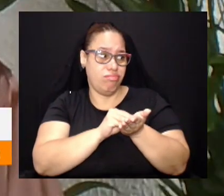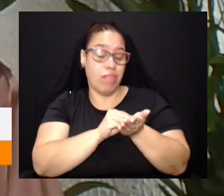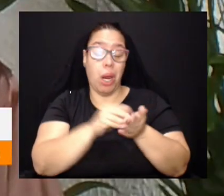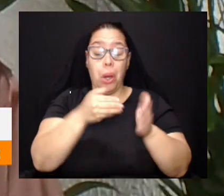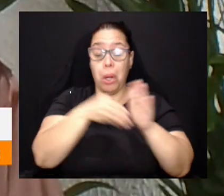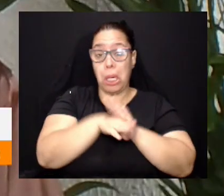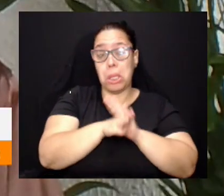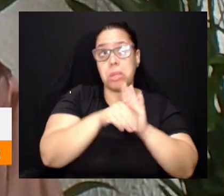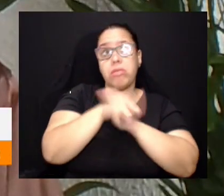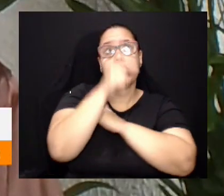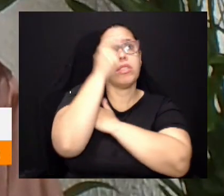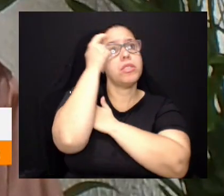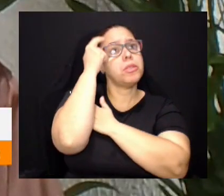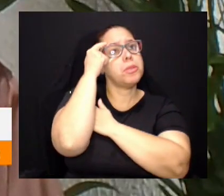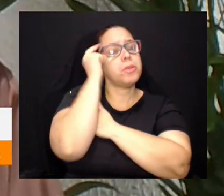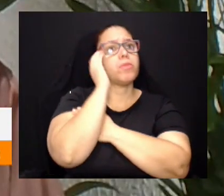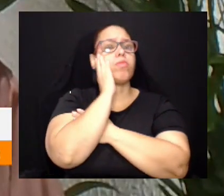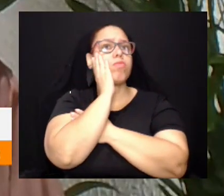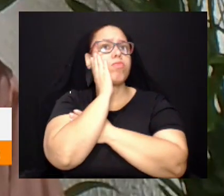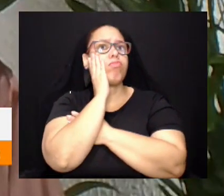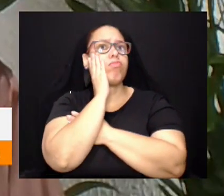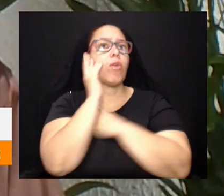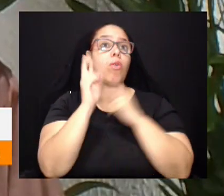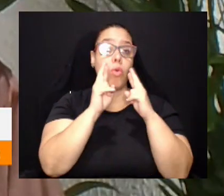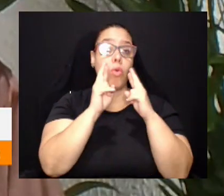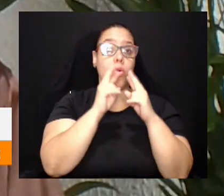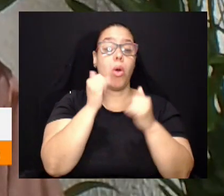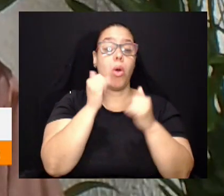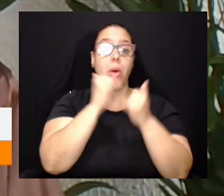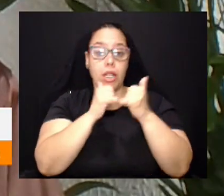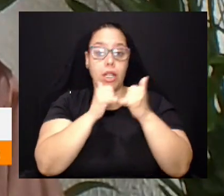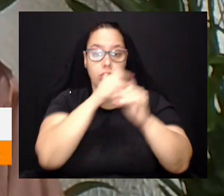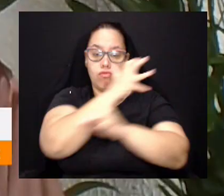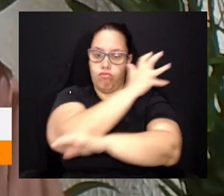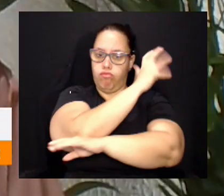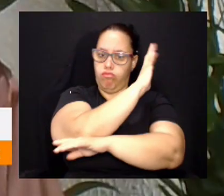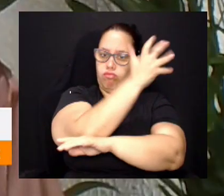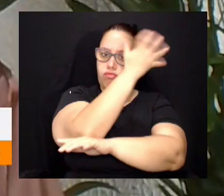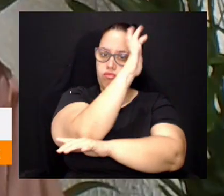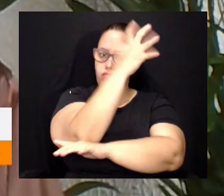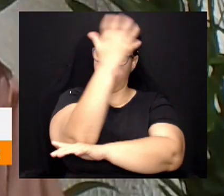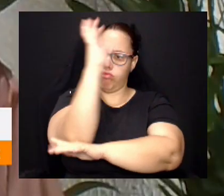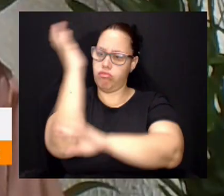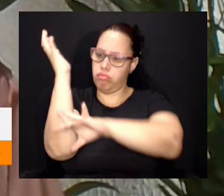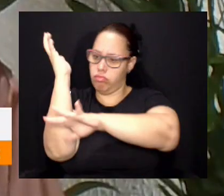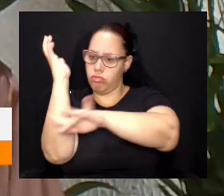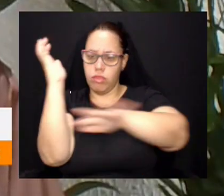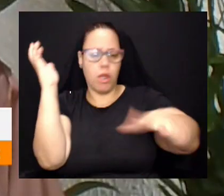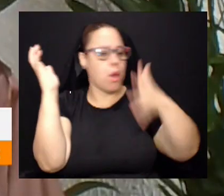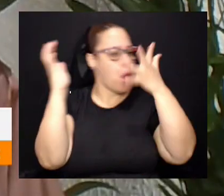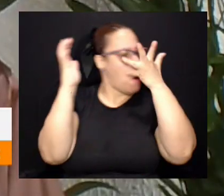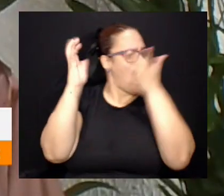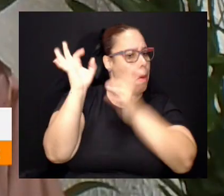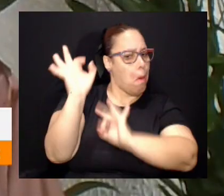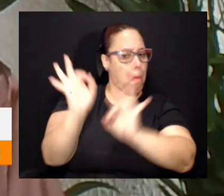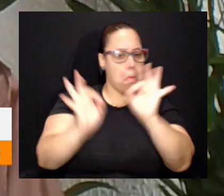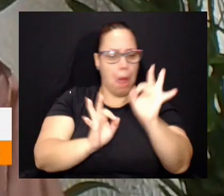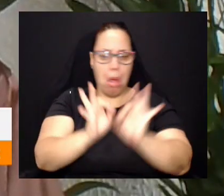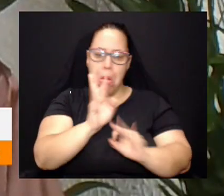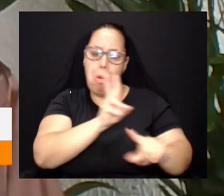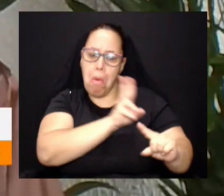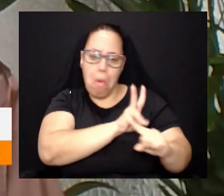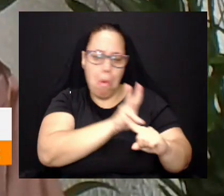no relacionamento como um jardim. Vamos pensar num jardim bonito, bem cuidado. E aí,